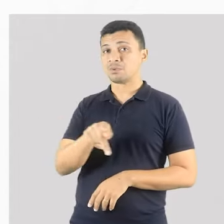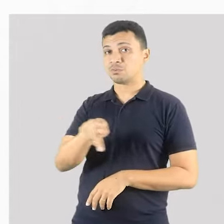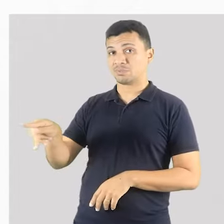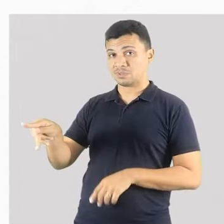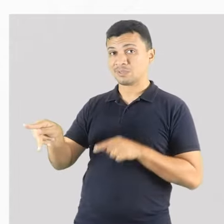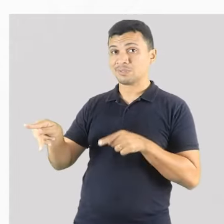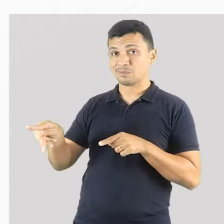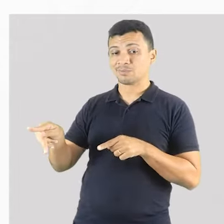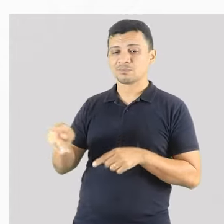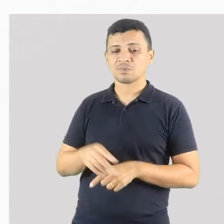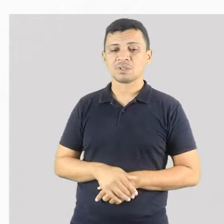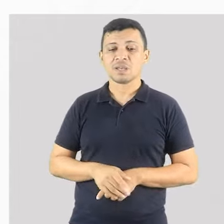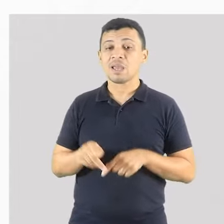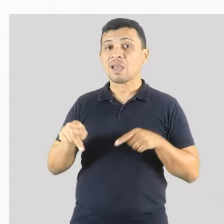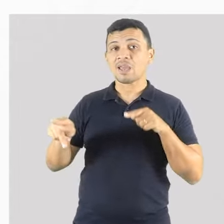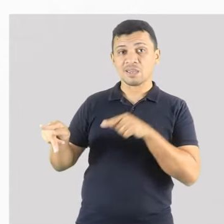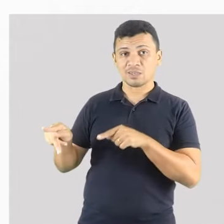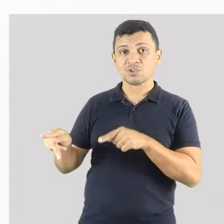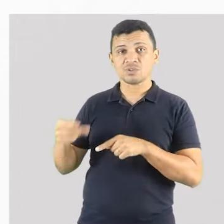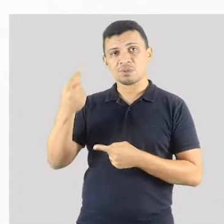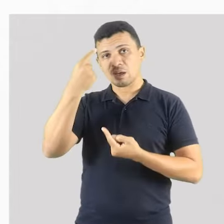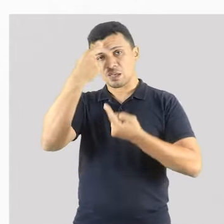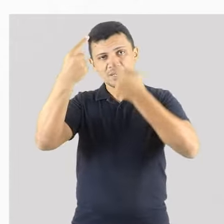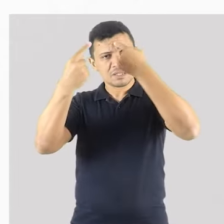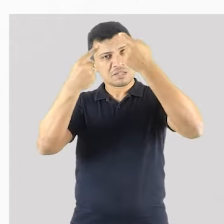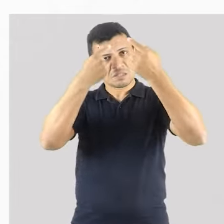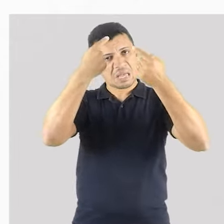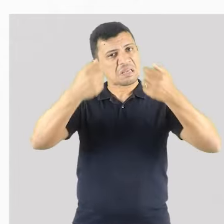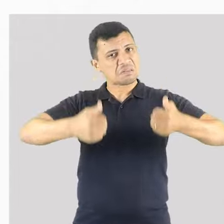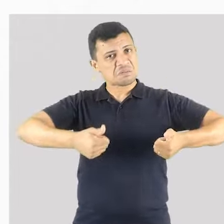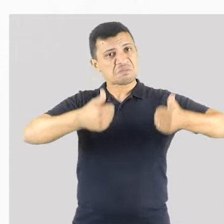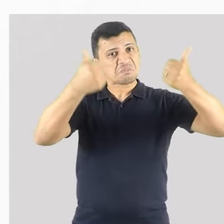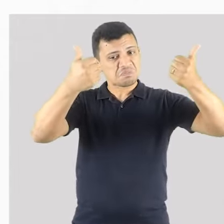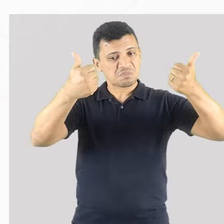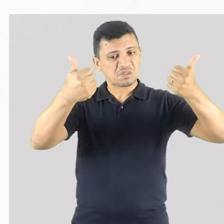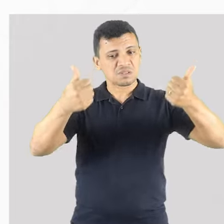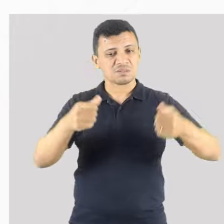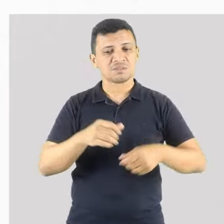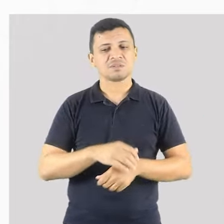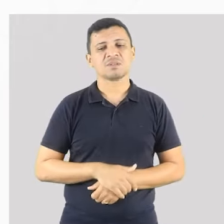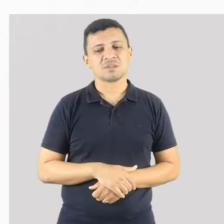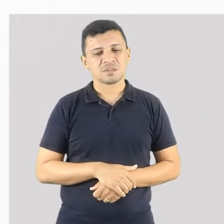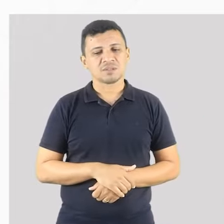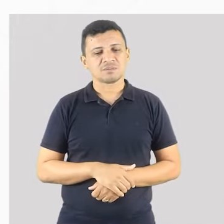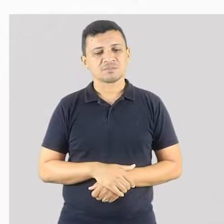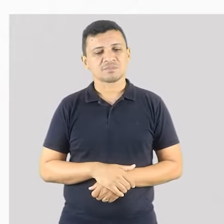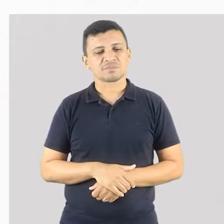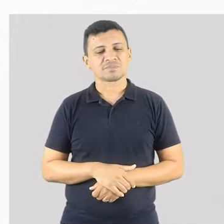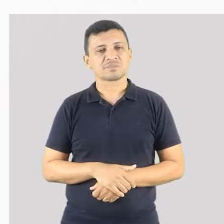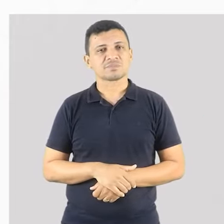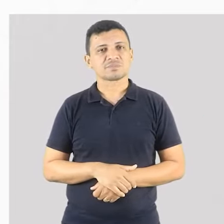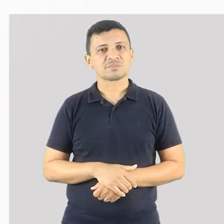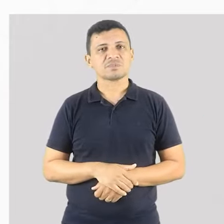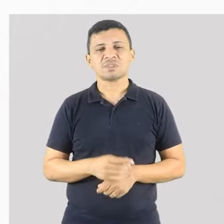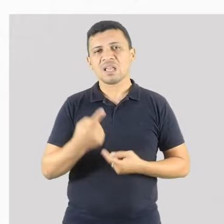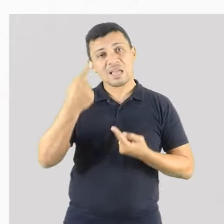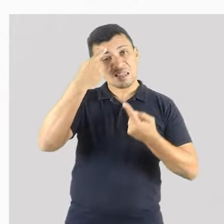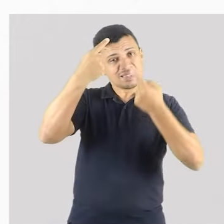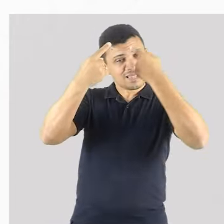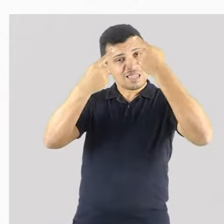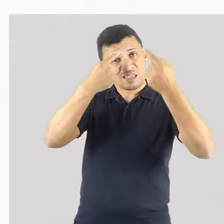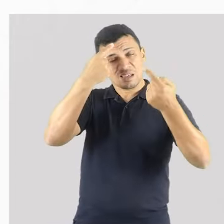presidente este deve ter ideias muito elevados ideais muito elevados né esses